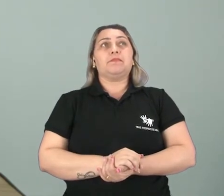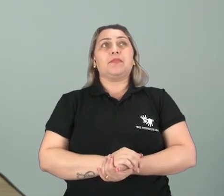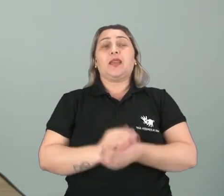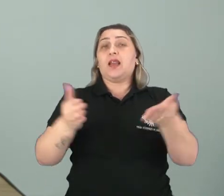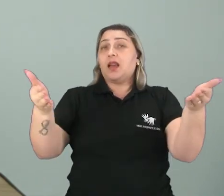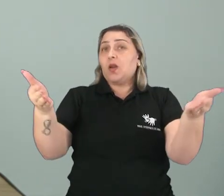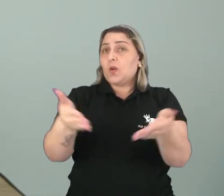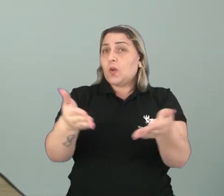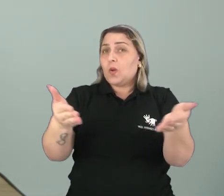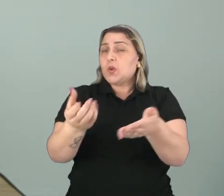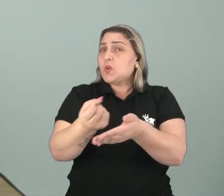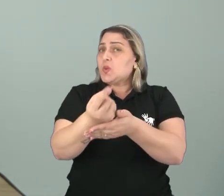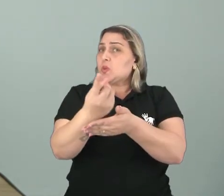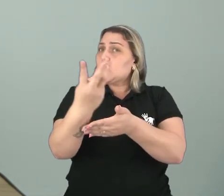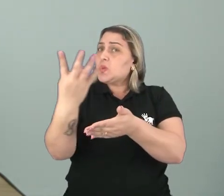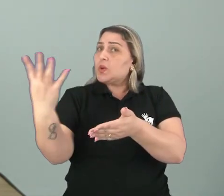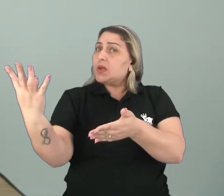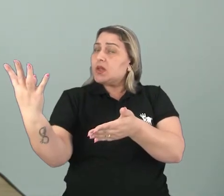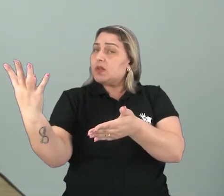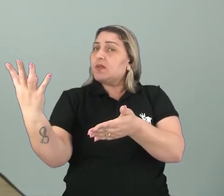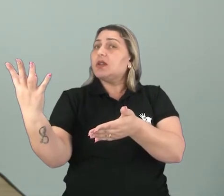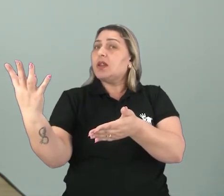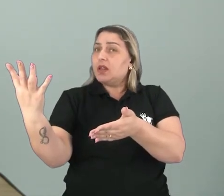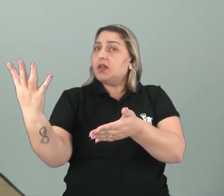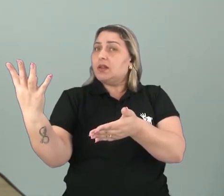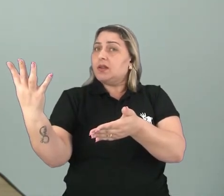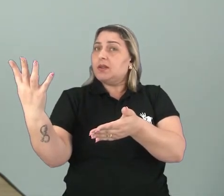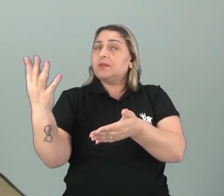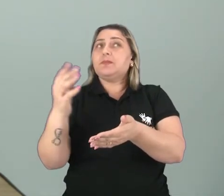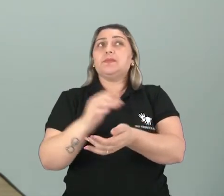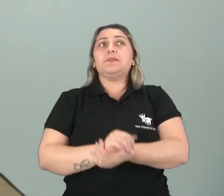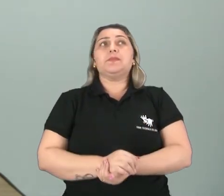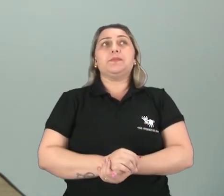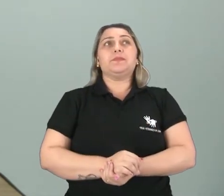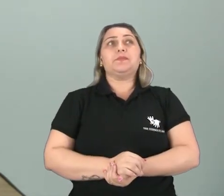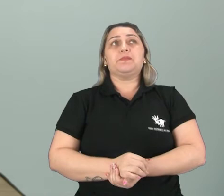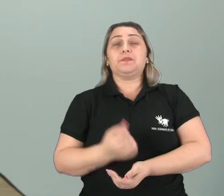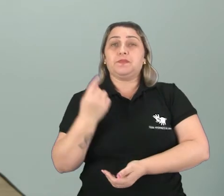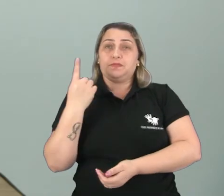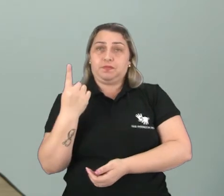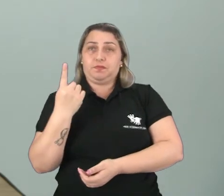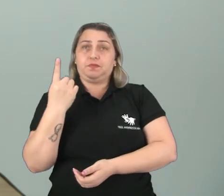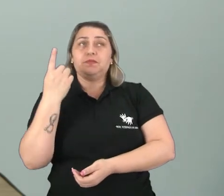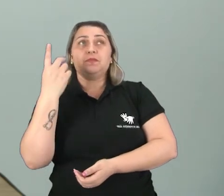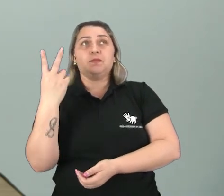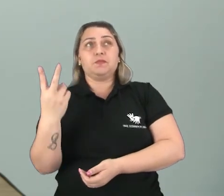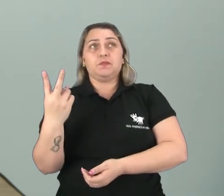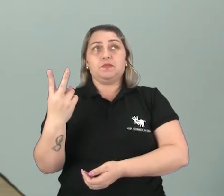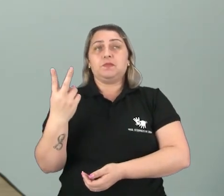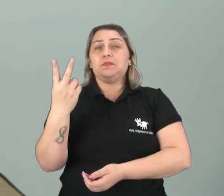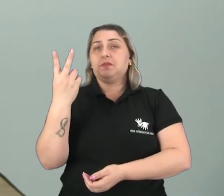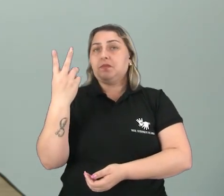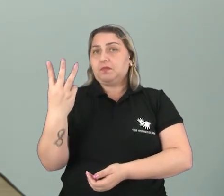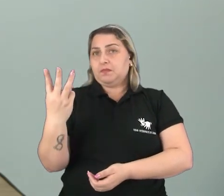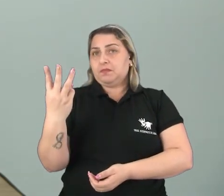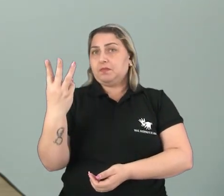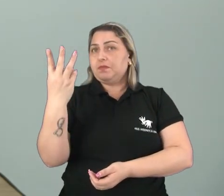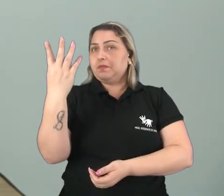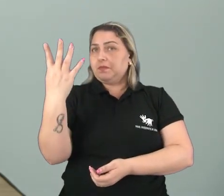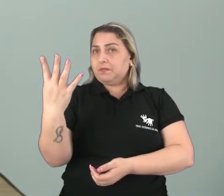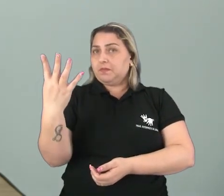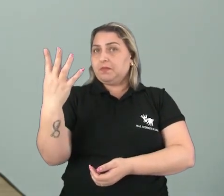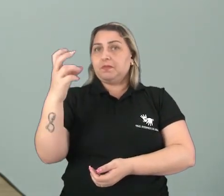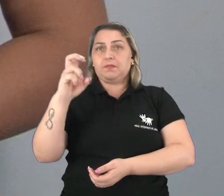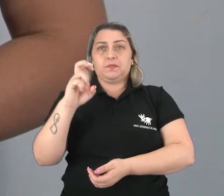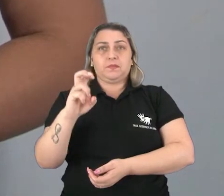Vamos agora quantificar? Vamos quantificar? Vamos lá. 1, 2,